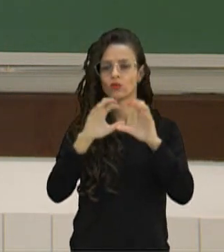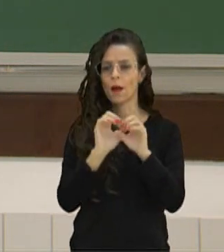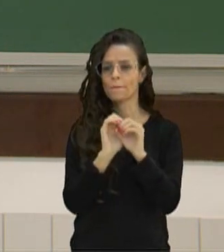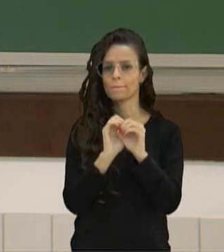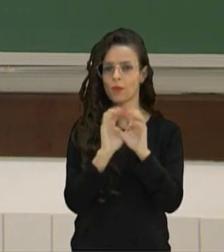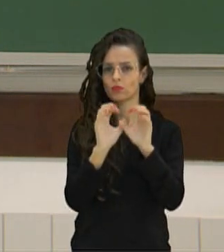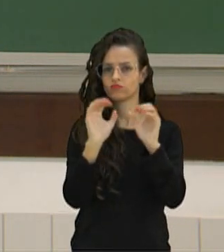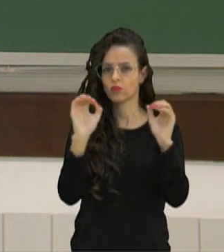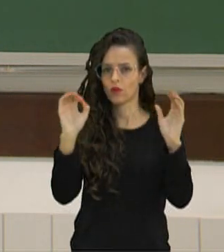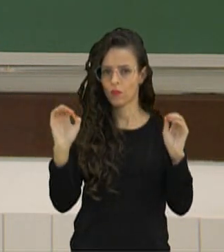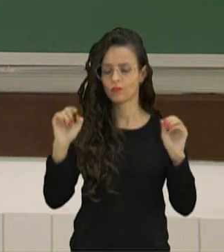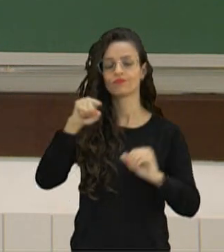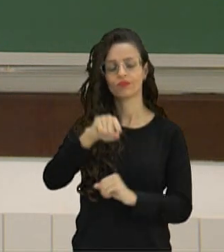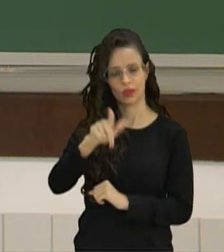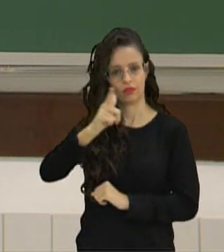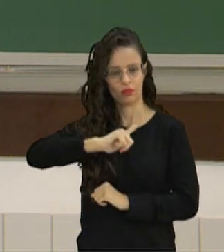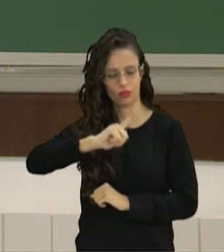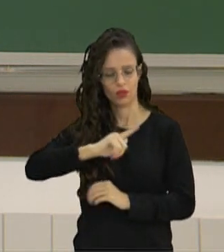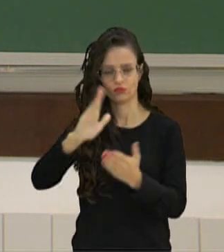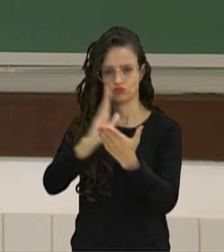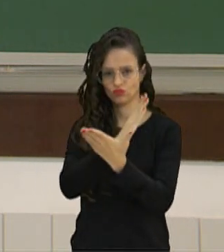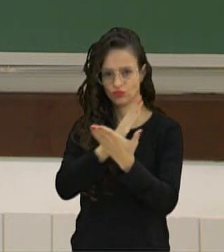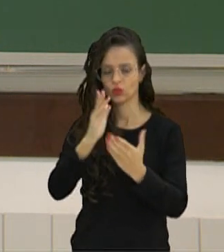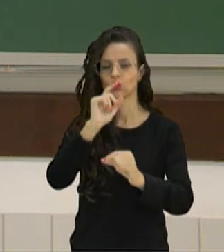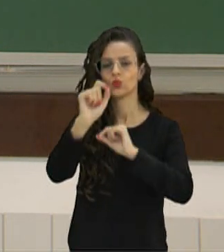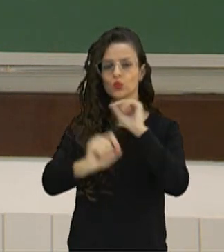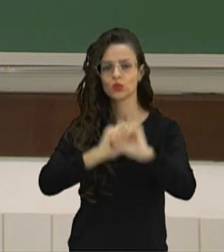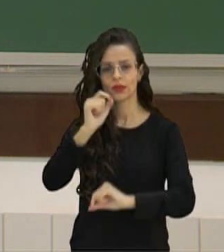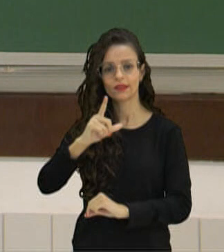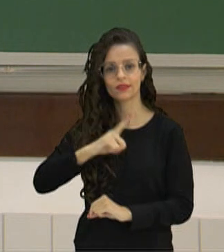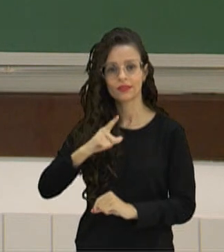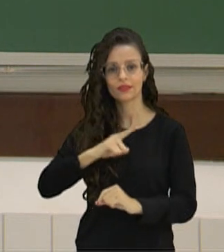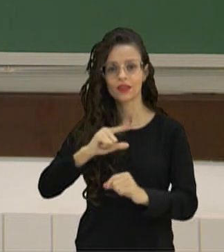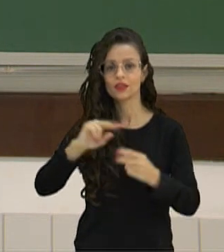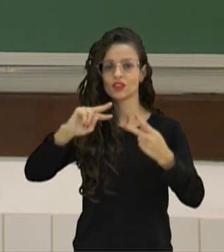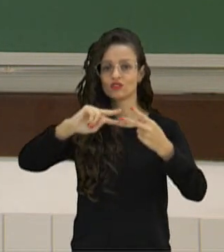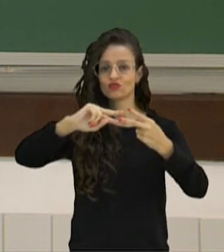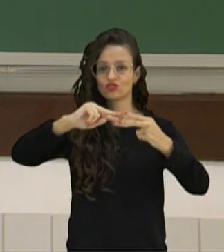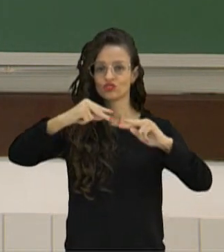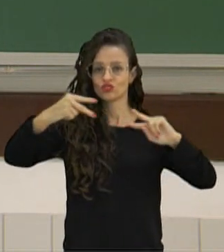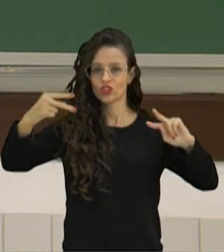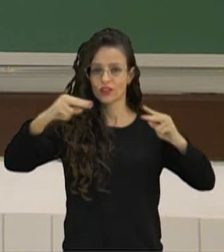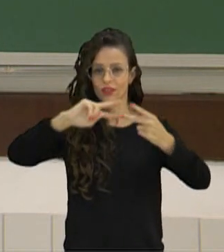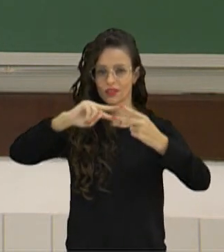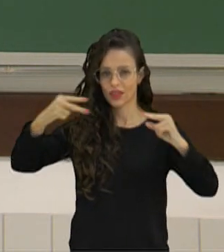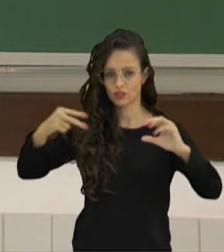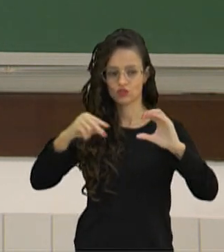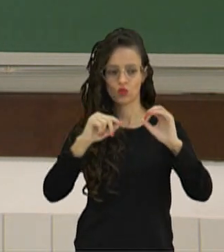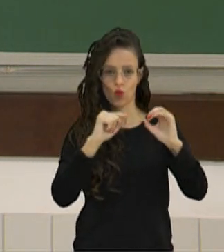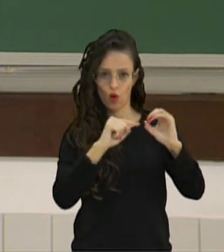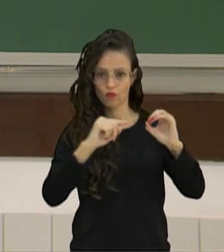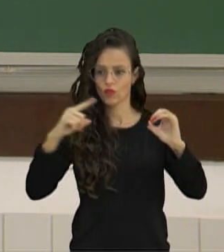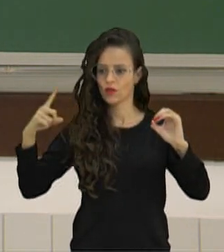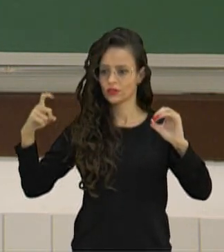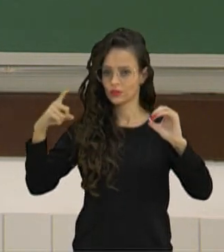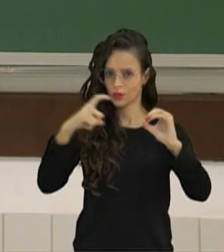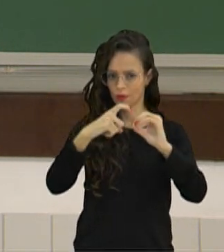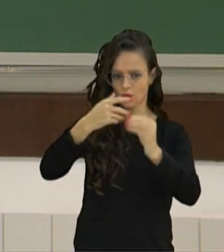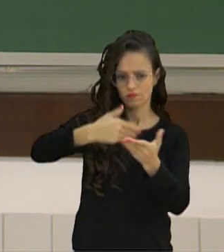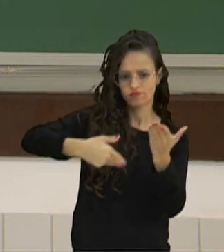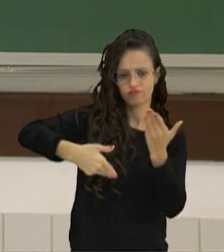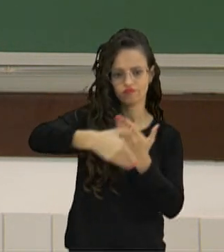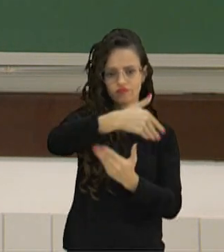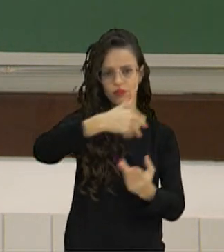divisões. Nessas divisões, acontecerá uma troca de material genético entre o óvulo e o